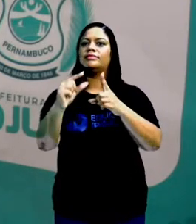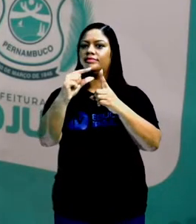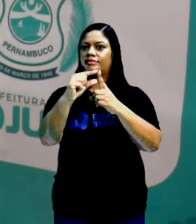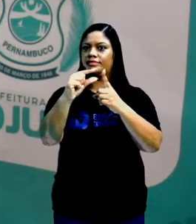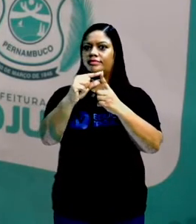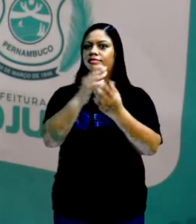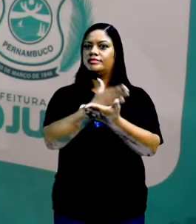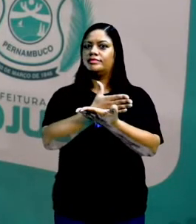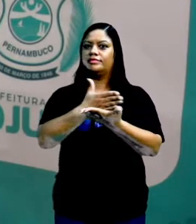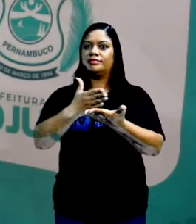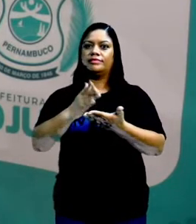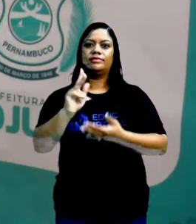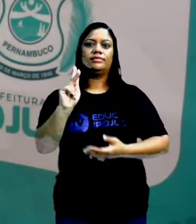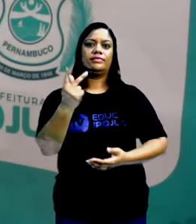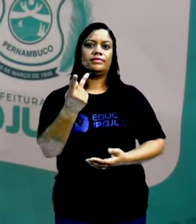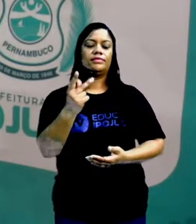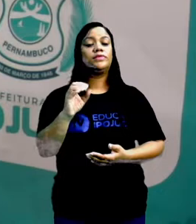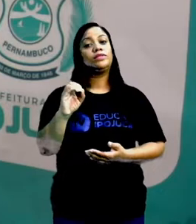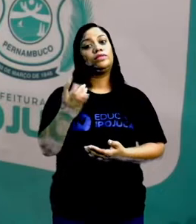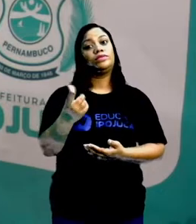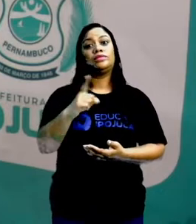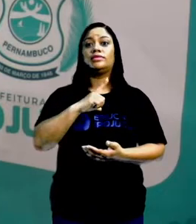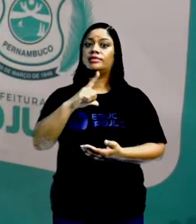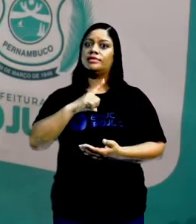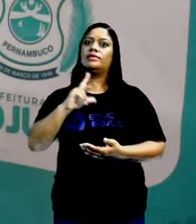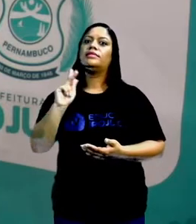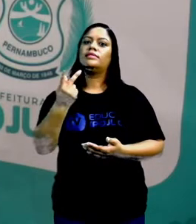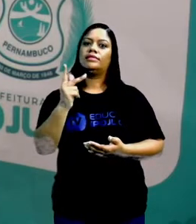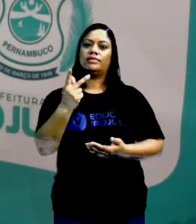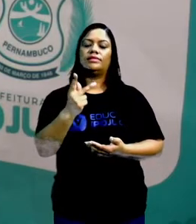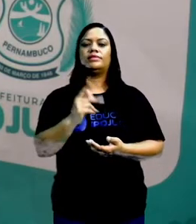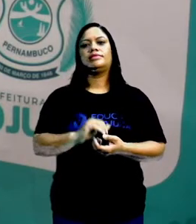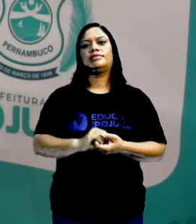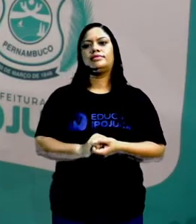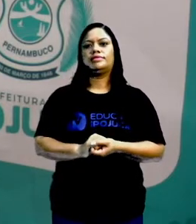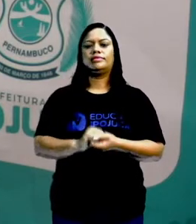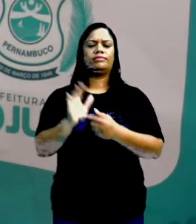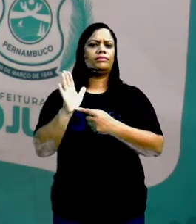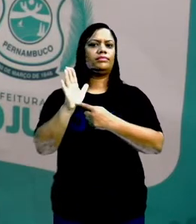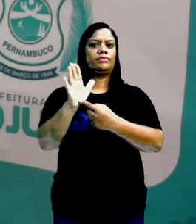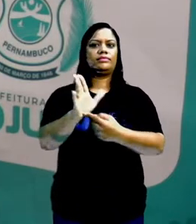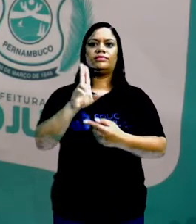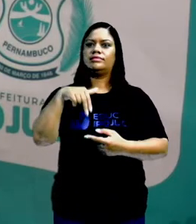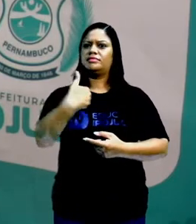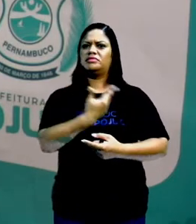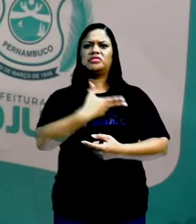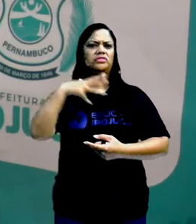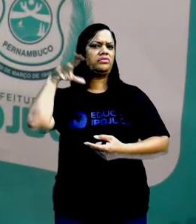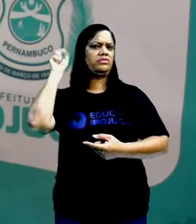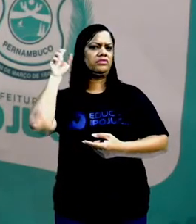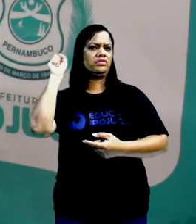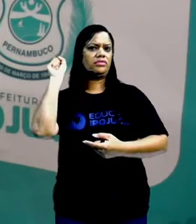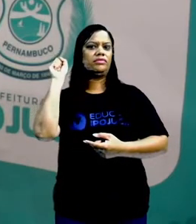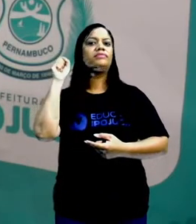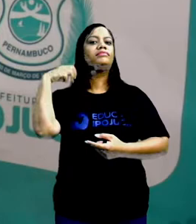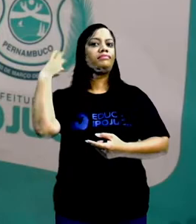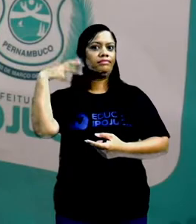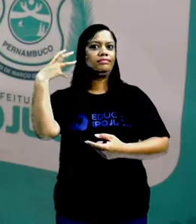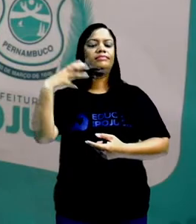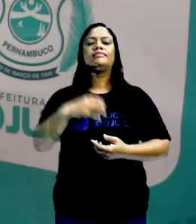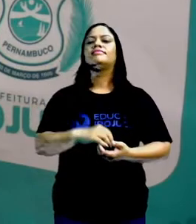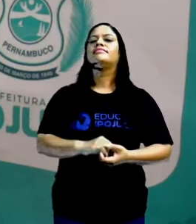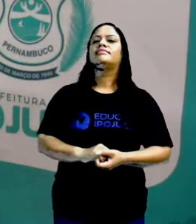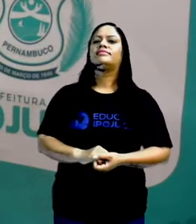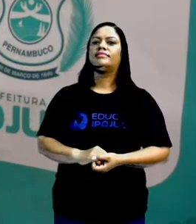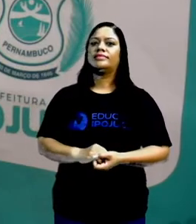palavras que começam com a letra H ou tem H, e que ele não aparece, a gente não escuta o sonzinho dele. Agora,